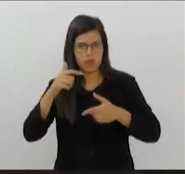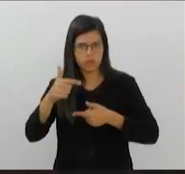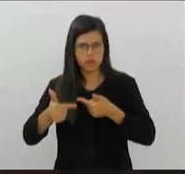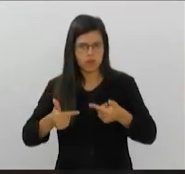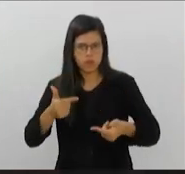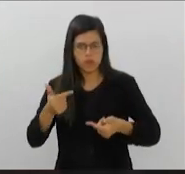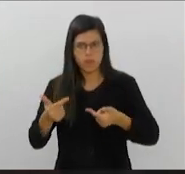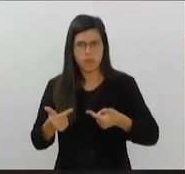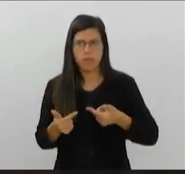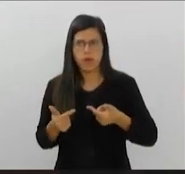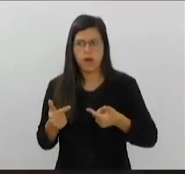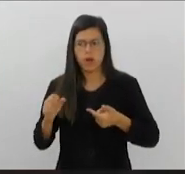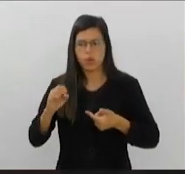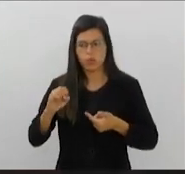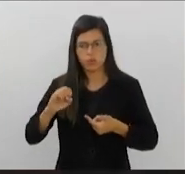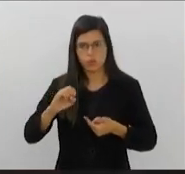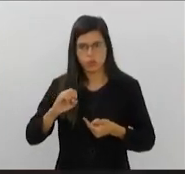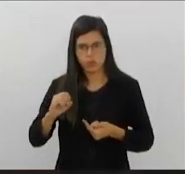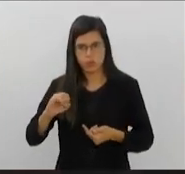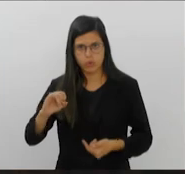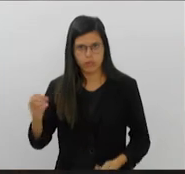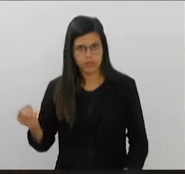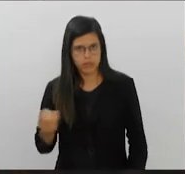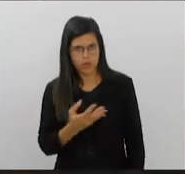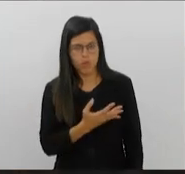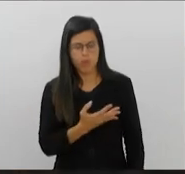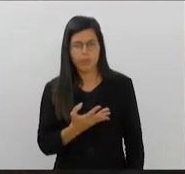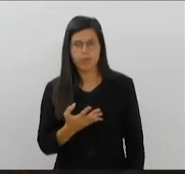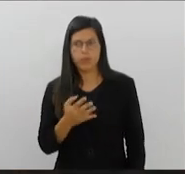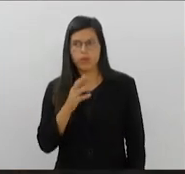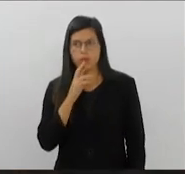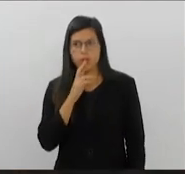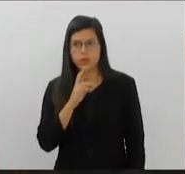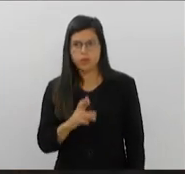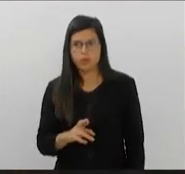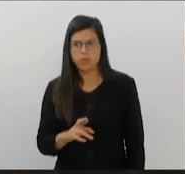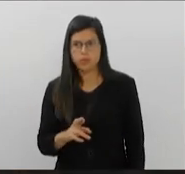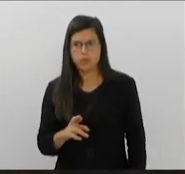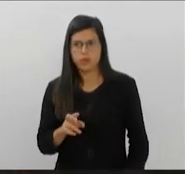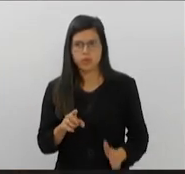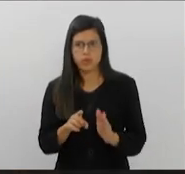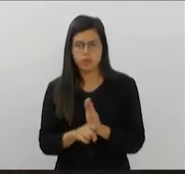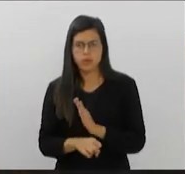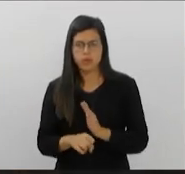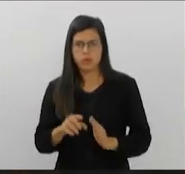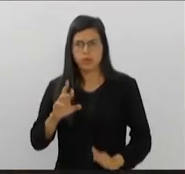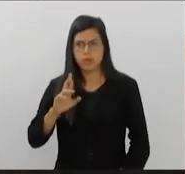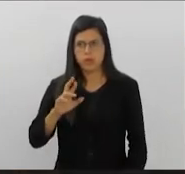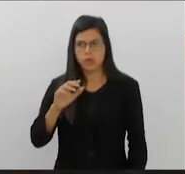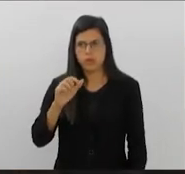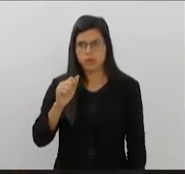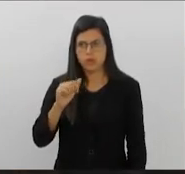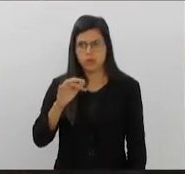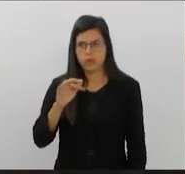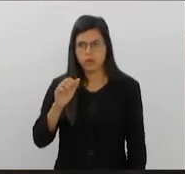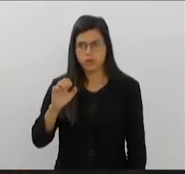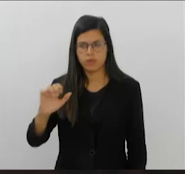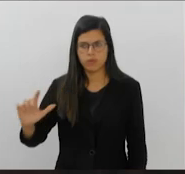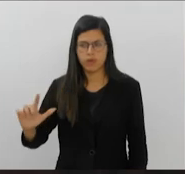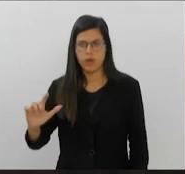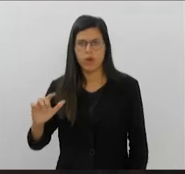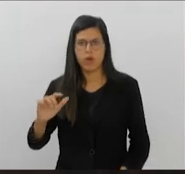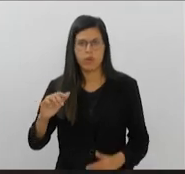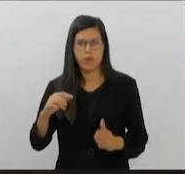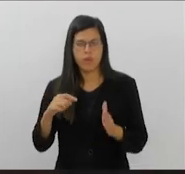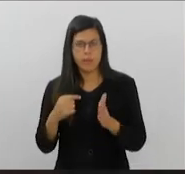trabalho, inovação, respondendo à pergunta do Rafael, que me perguntou sobre o aplicativo, já